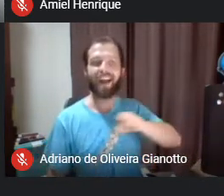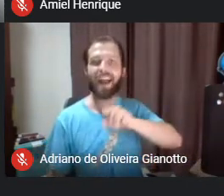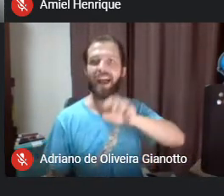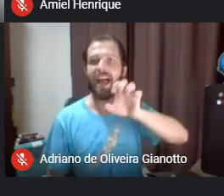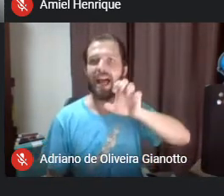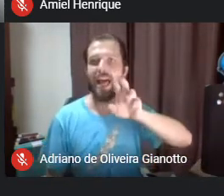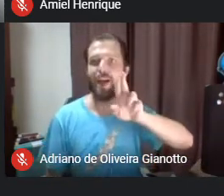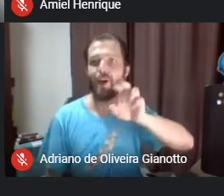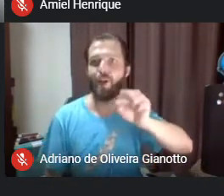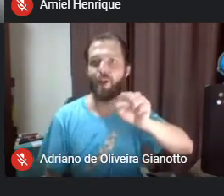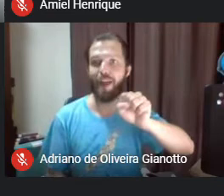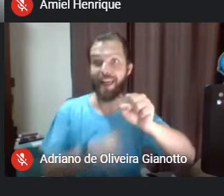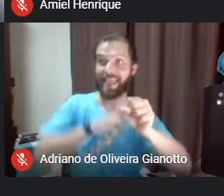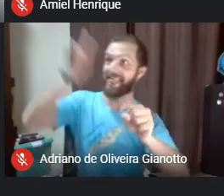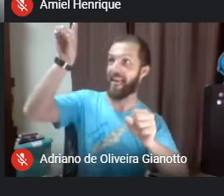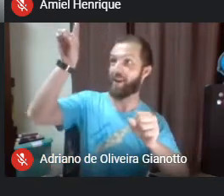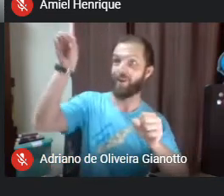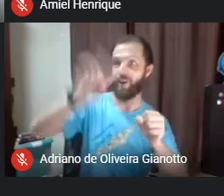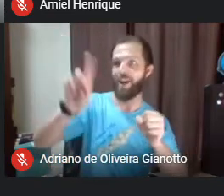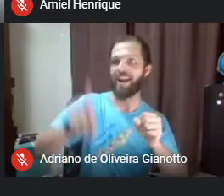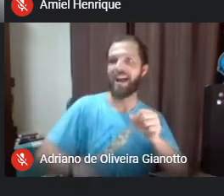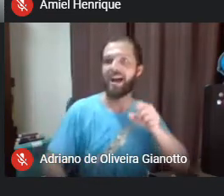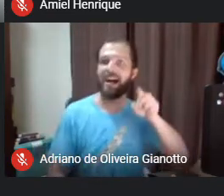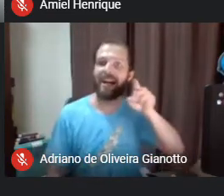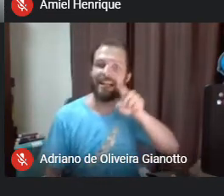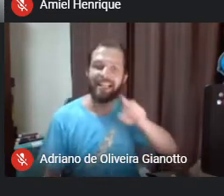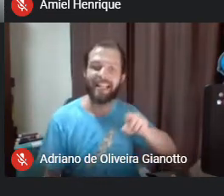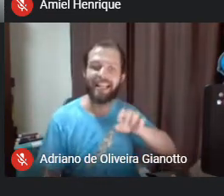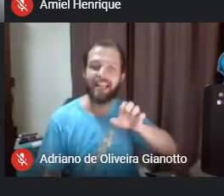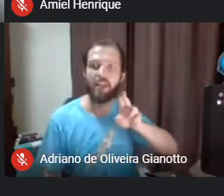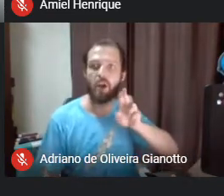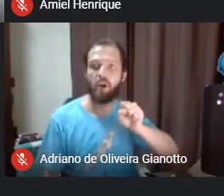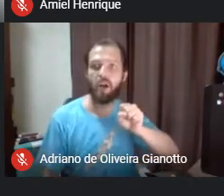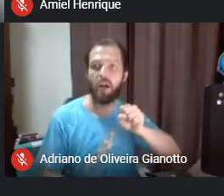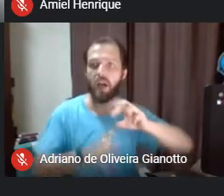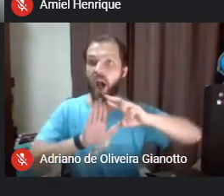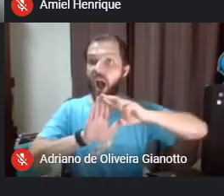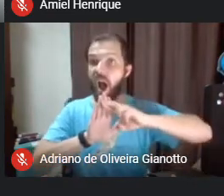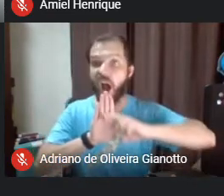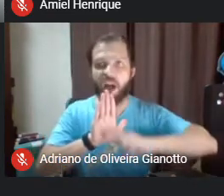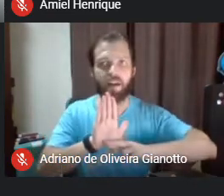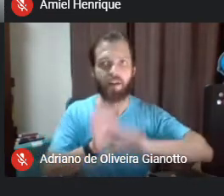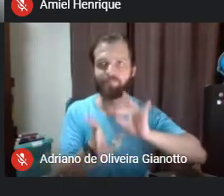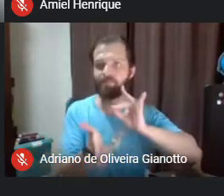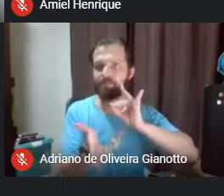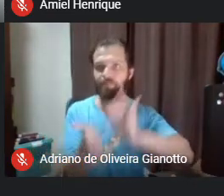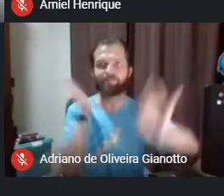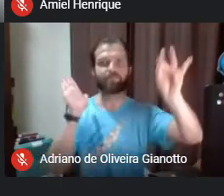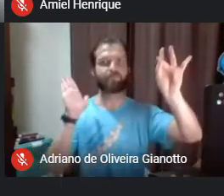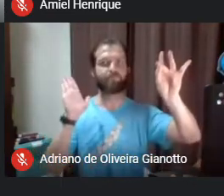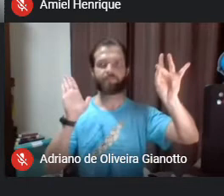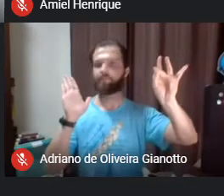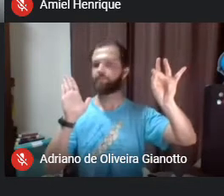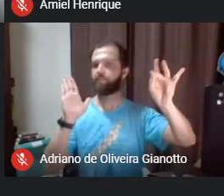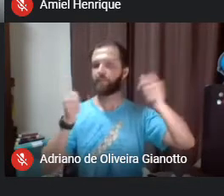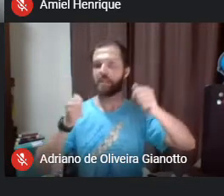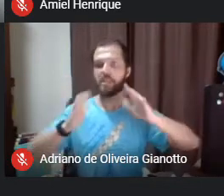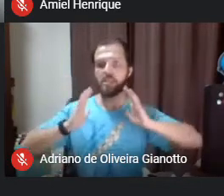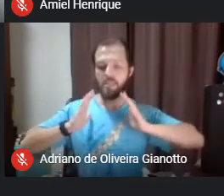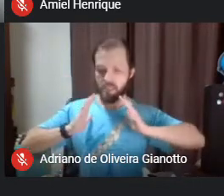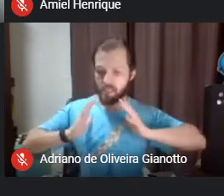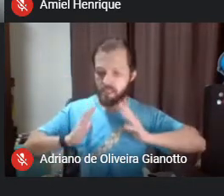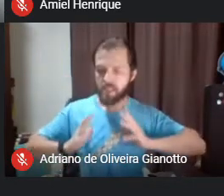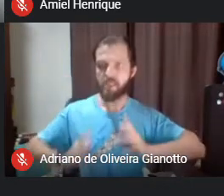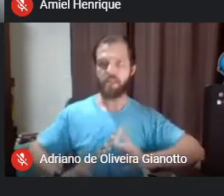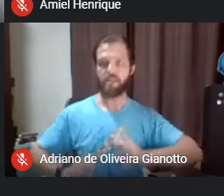deles lá. Eles achavam, que era não fazia parte dos deuses. Então,